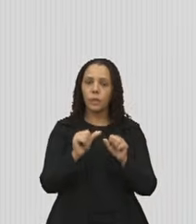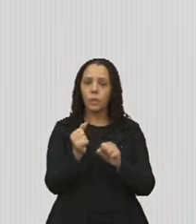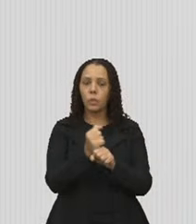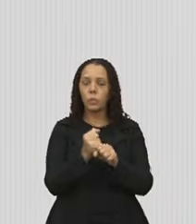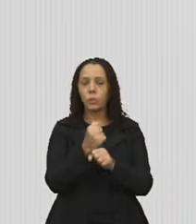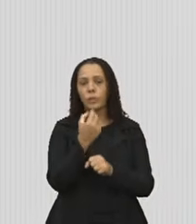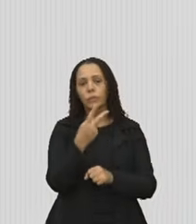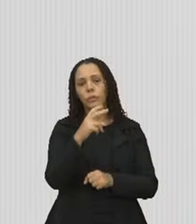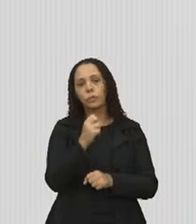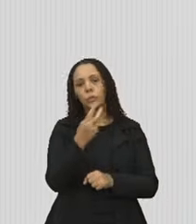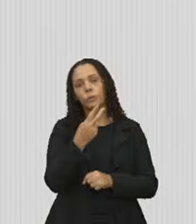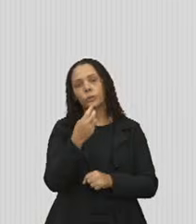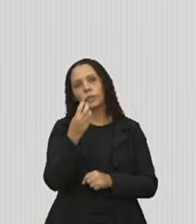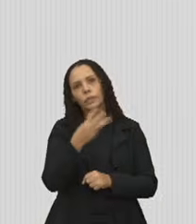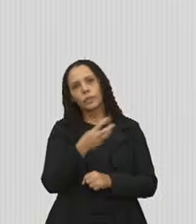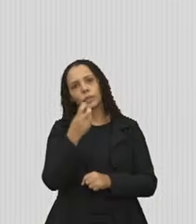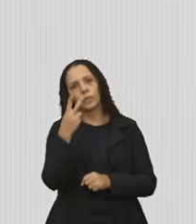para